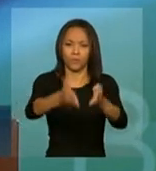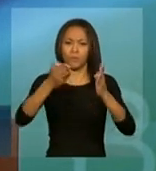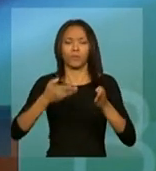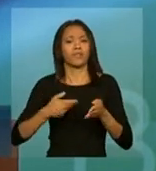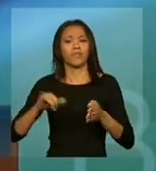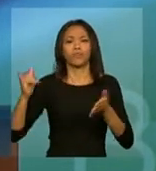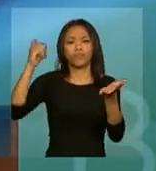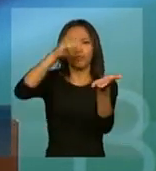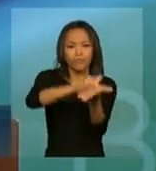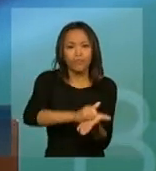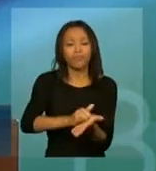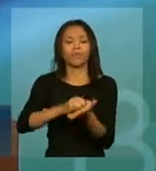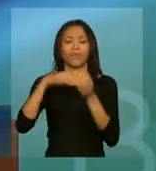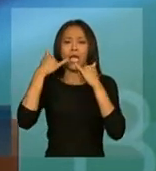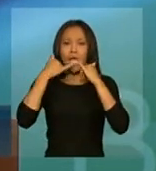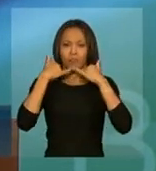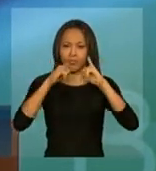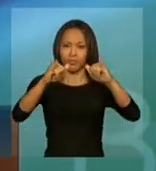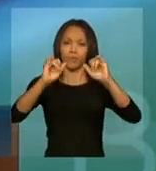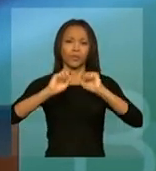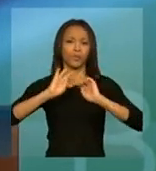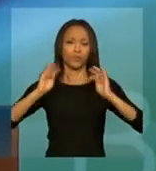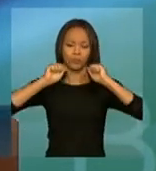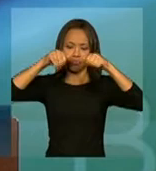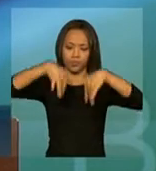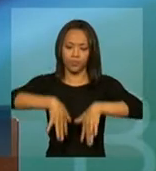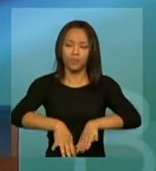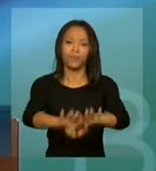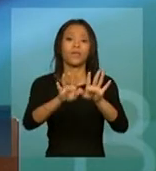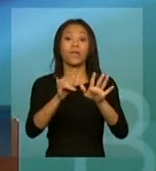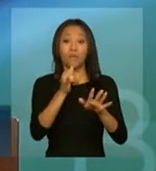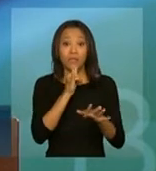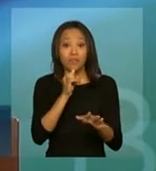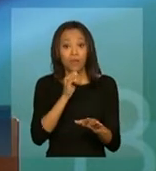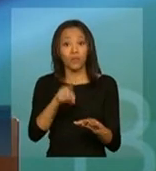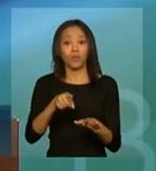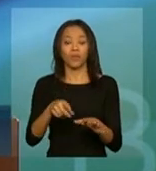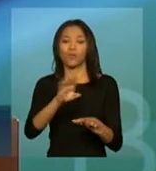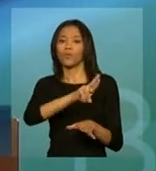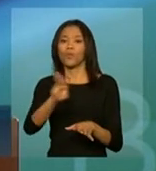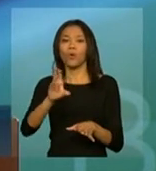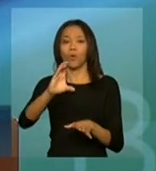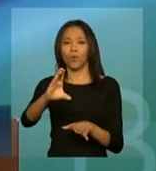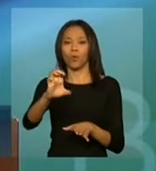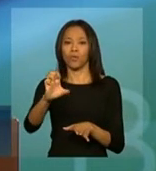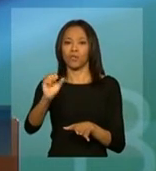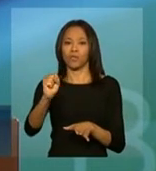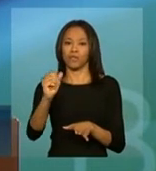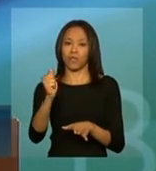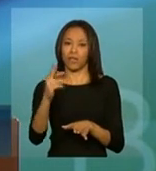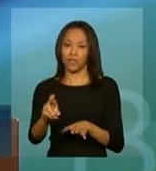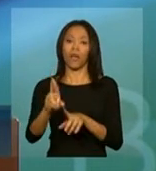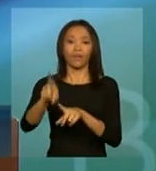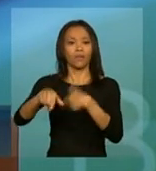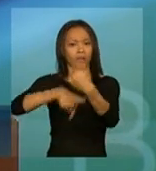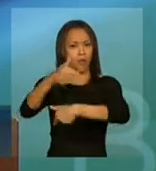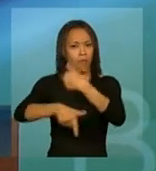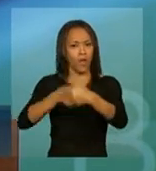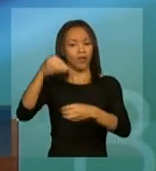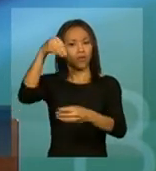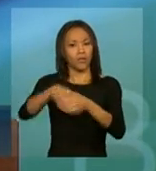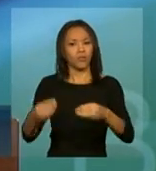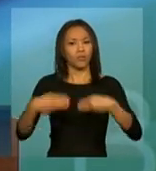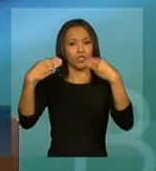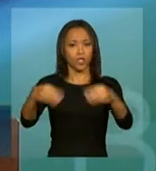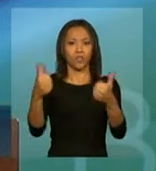geração de energia, queria destacar especialmente meus ex-companheiros de Senado, César Borges, que faz um grande trabalho à frente do Ministério do Transporte, e Edson